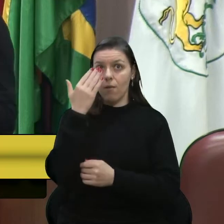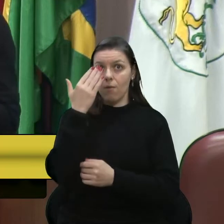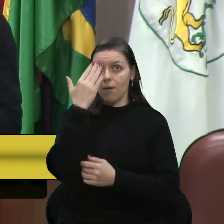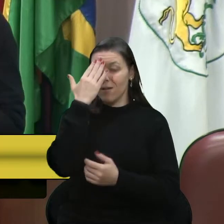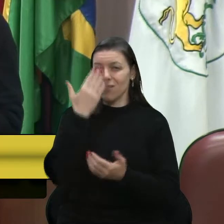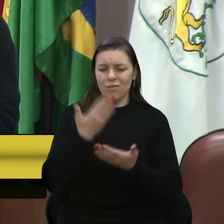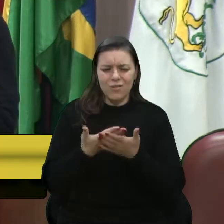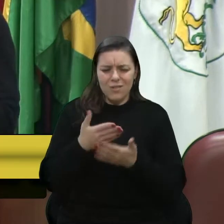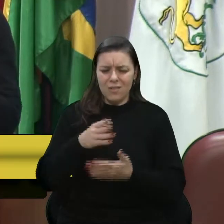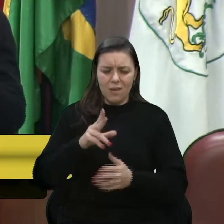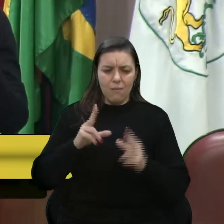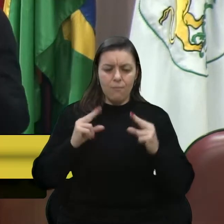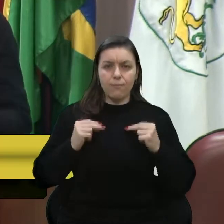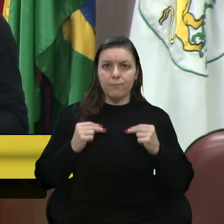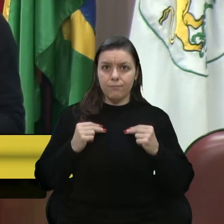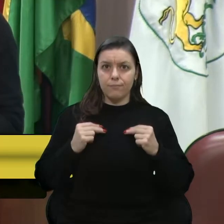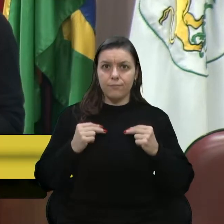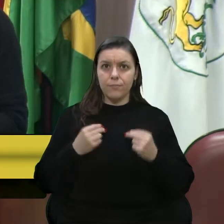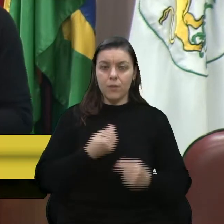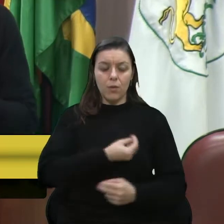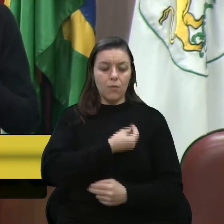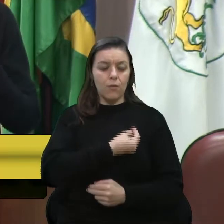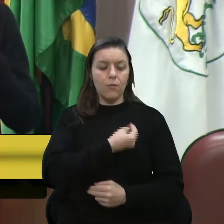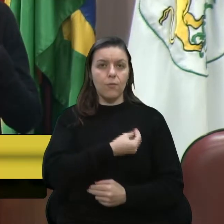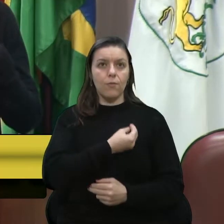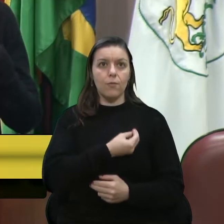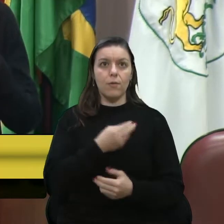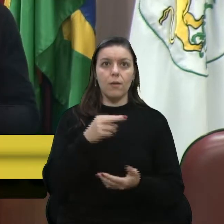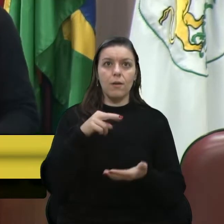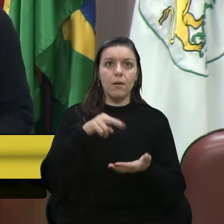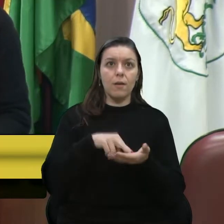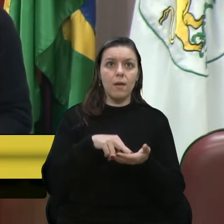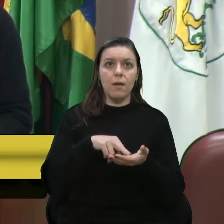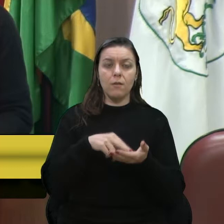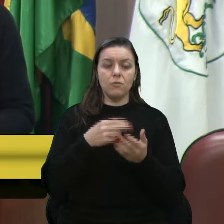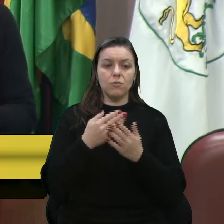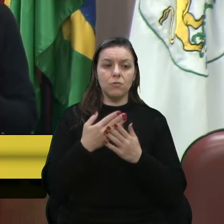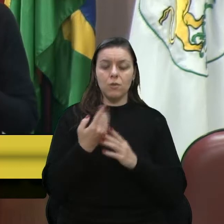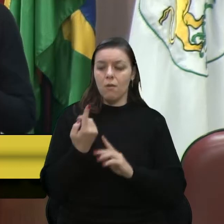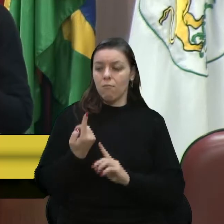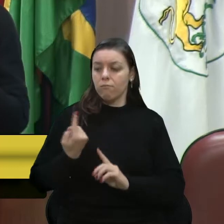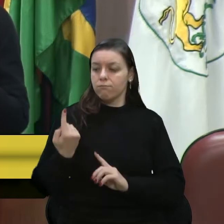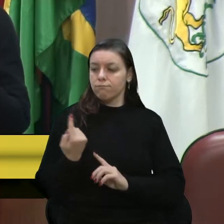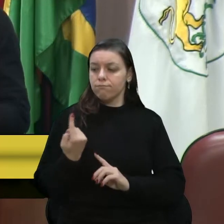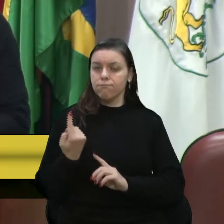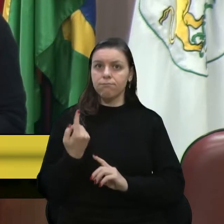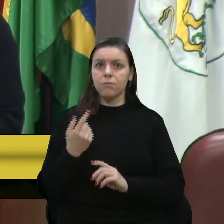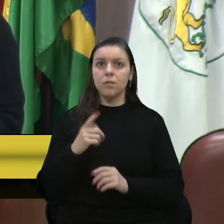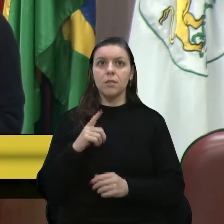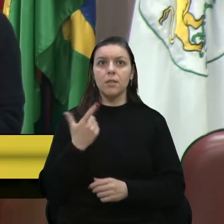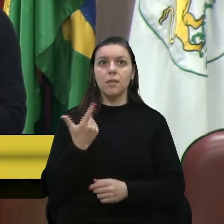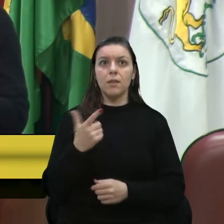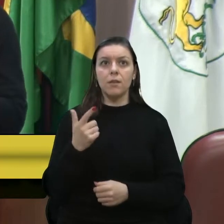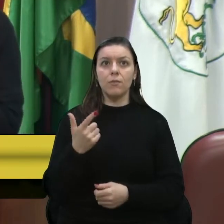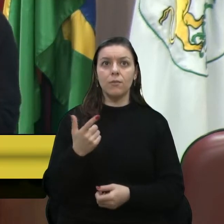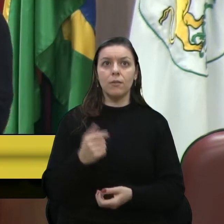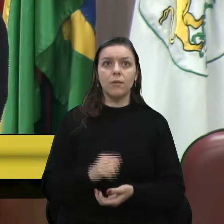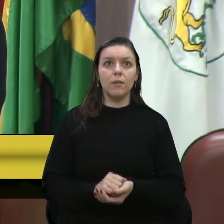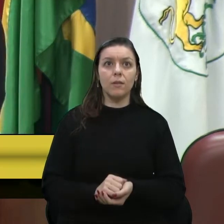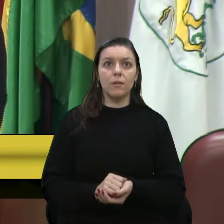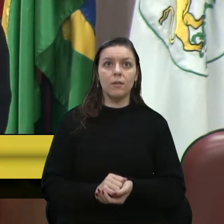que aprendem a viver naquela realidade de invisibilidade, naquela realidade